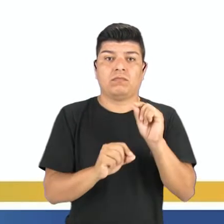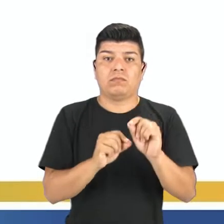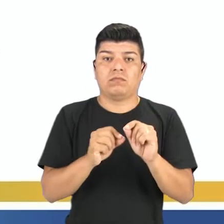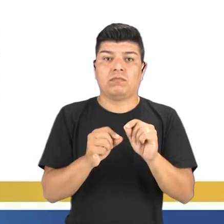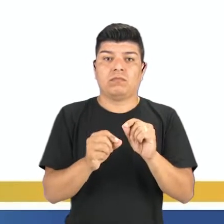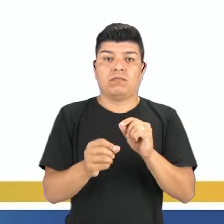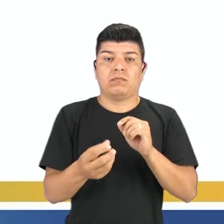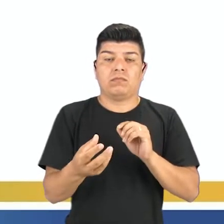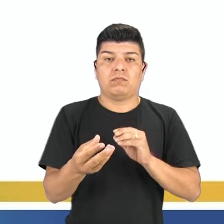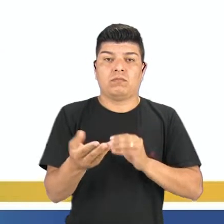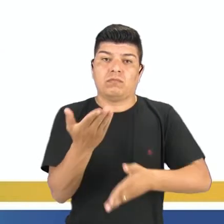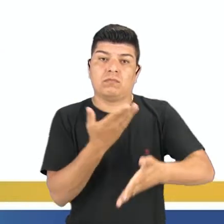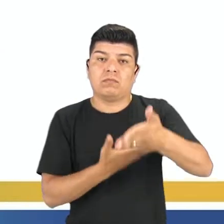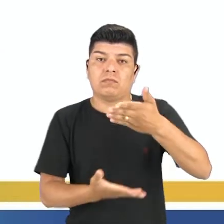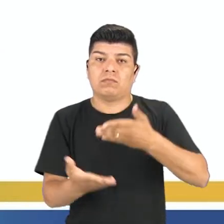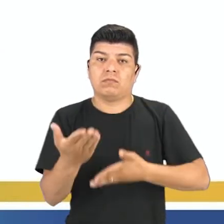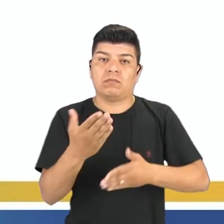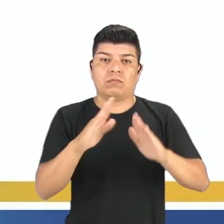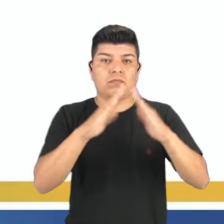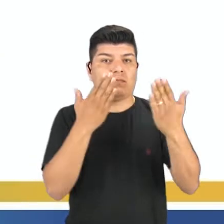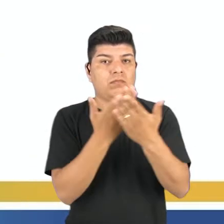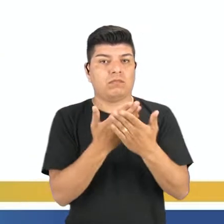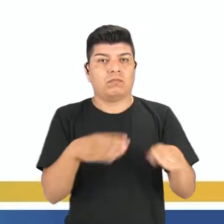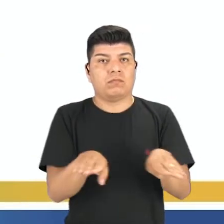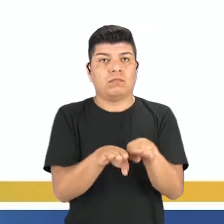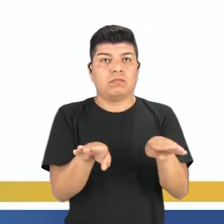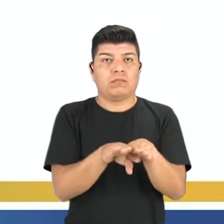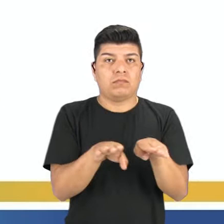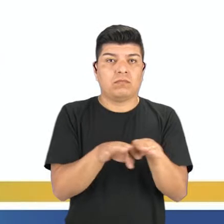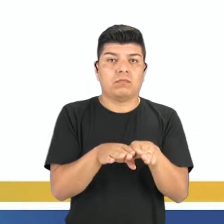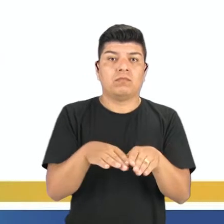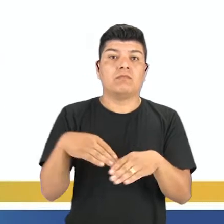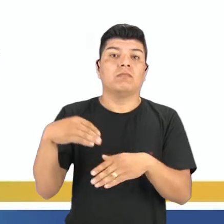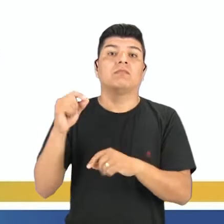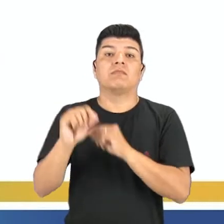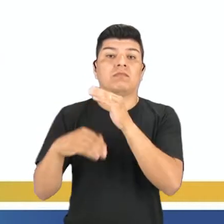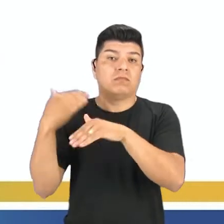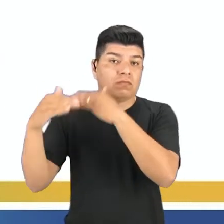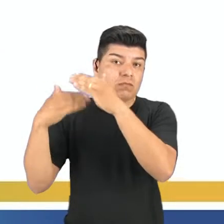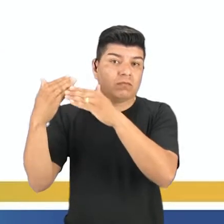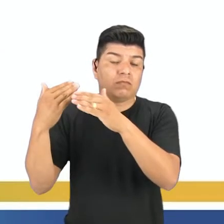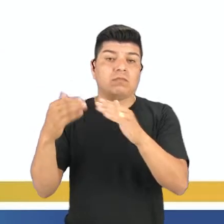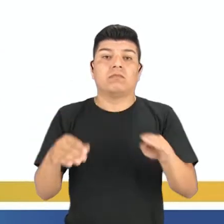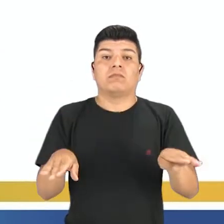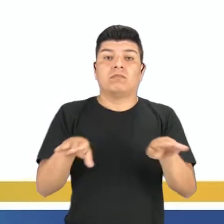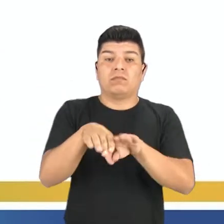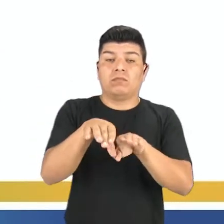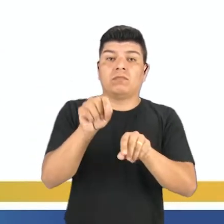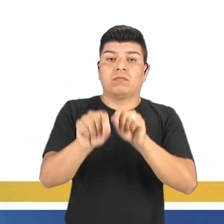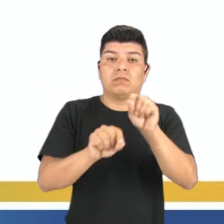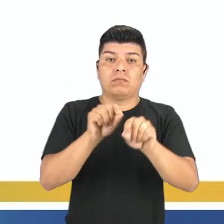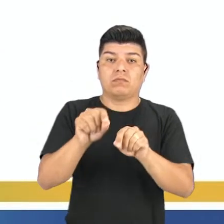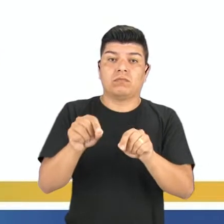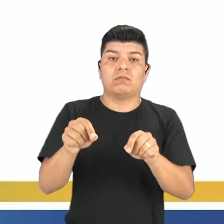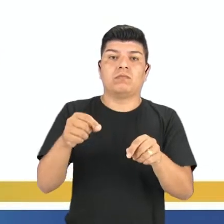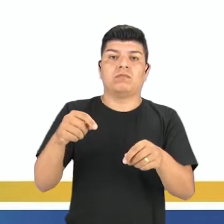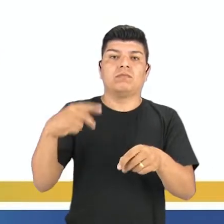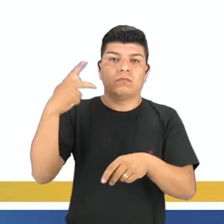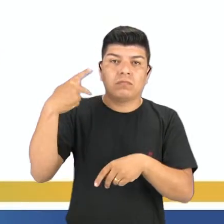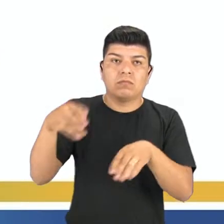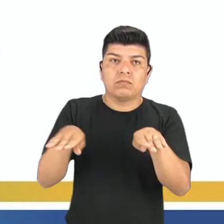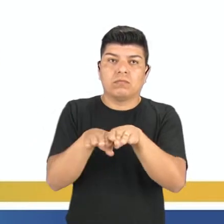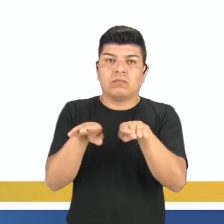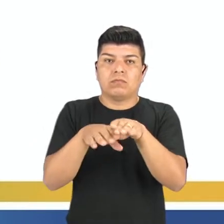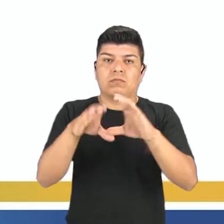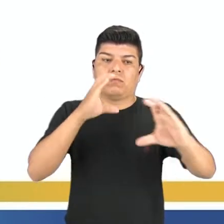forma efetiva e vigorosa pela escola, no nível mais elementar até os superiores e por campanhas constantes dos